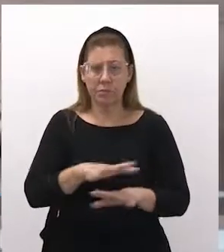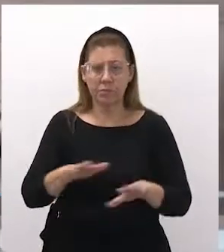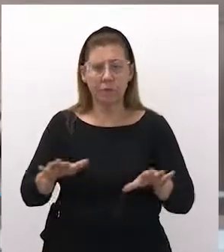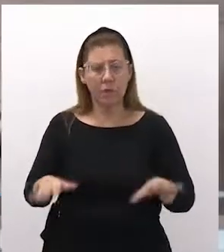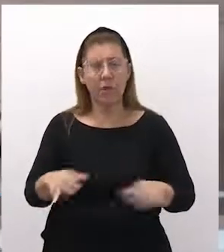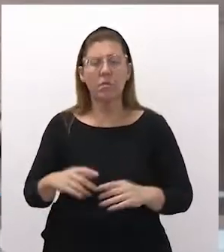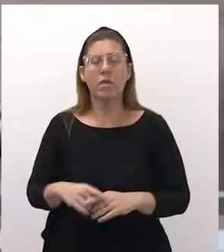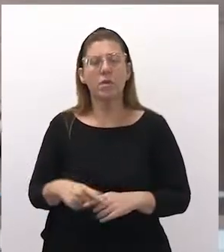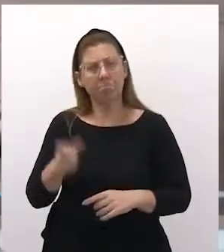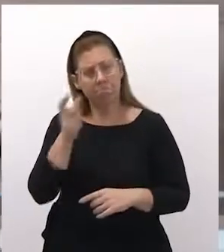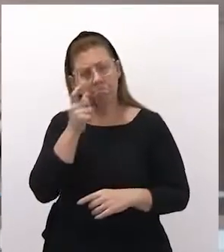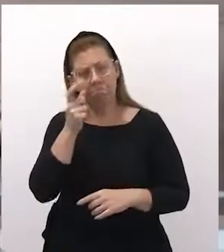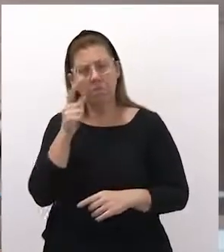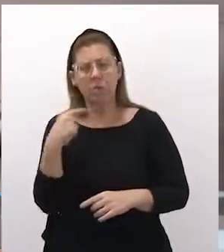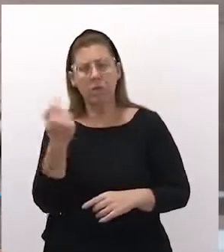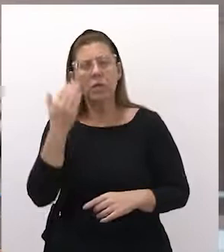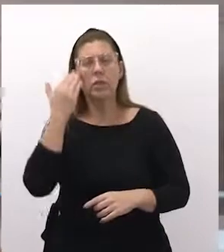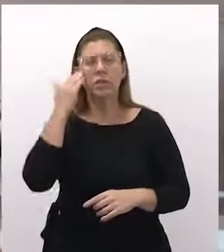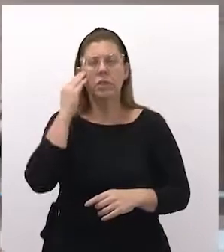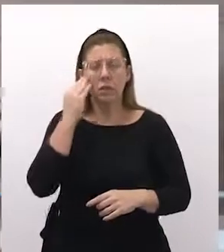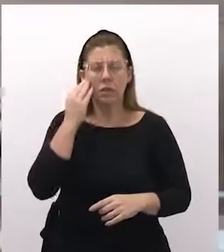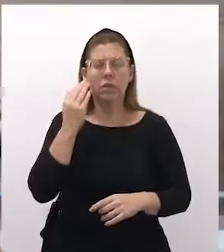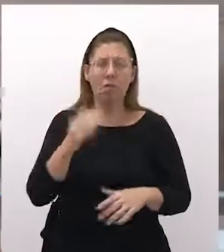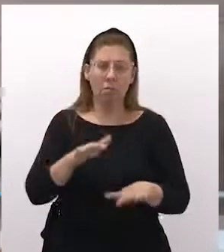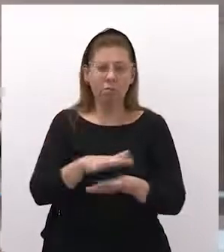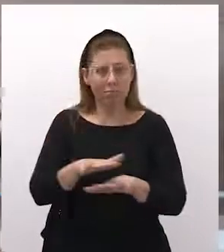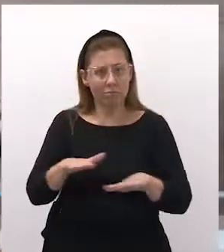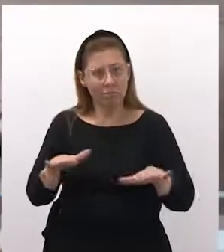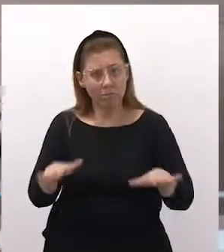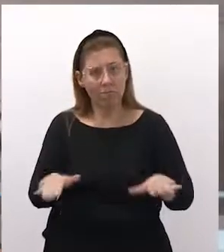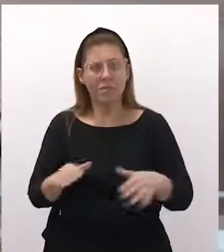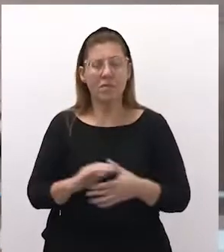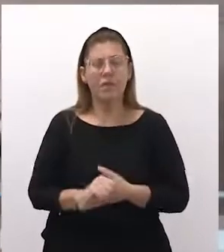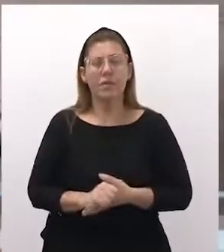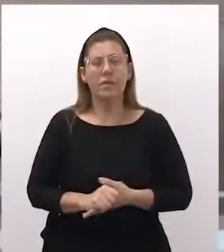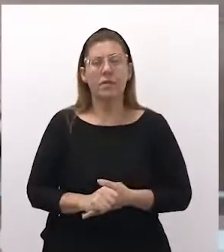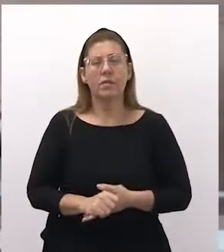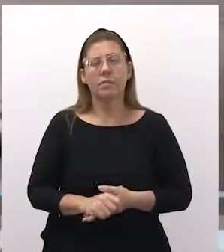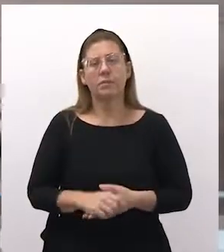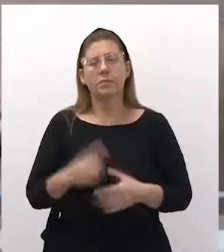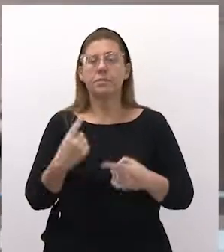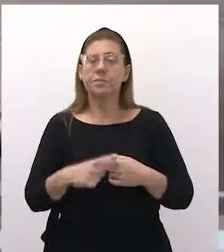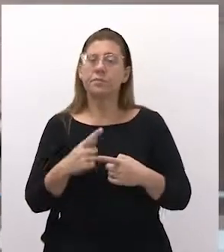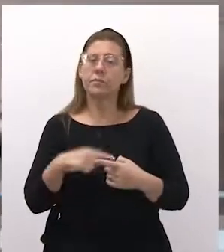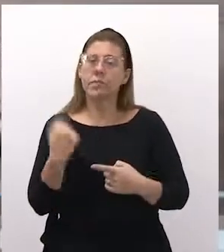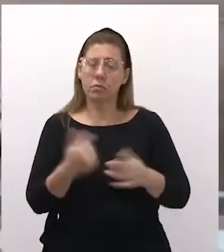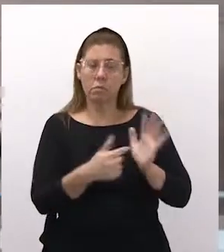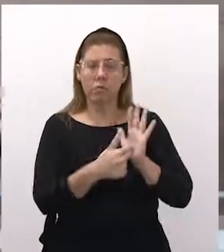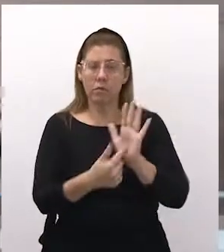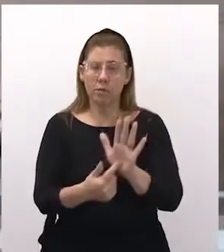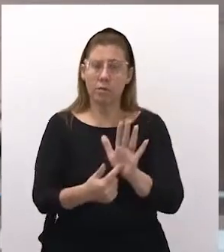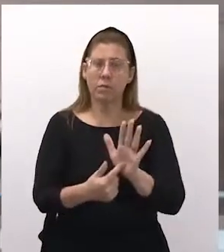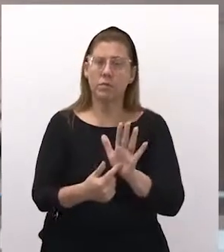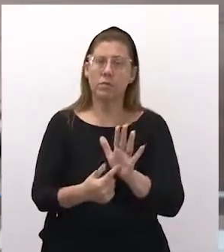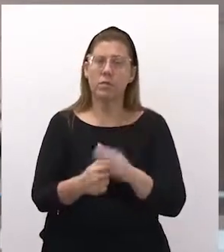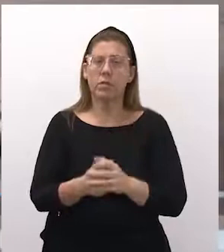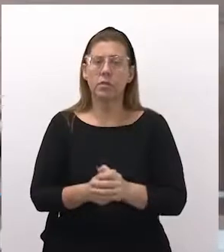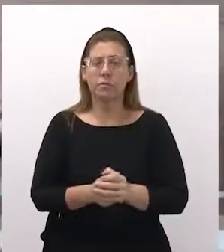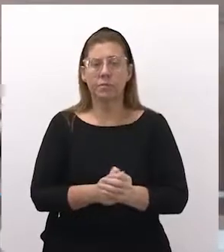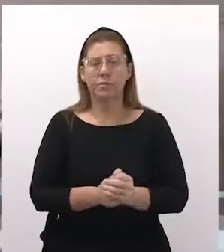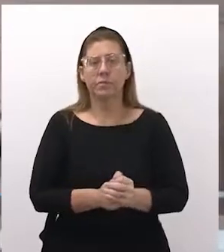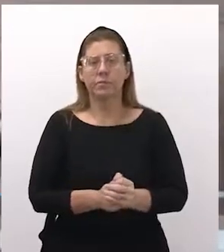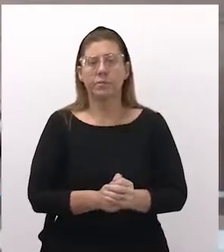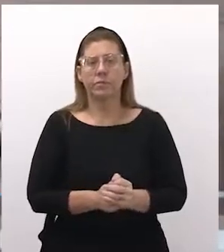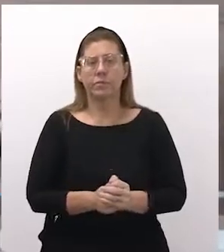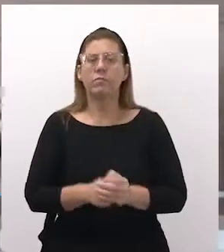marcador interessante para a gente entender a infância, inclusive porque a gente pode trazer o conceito que